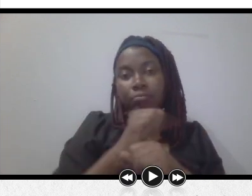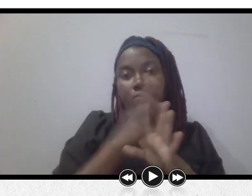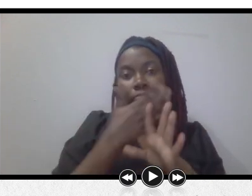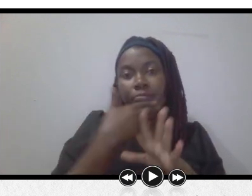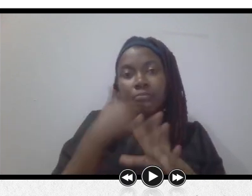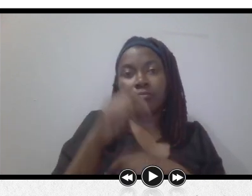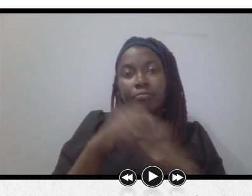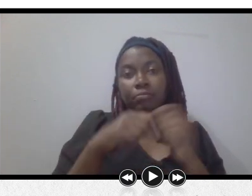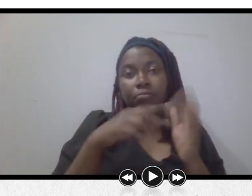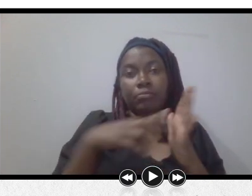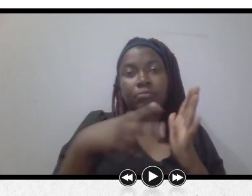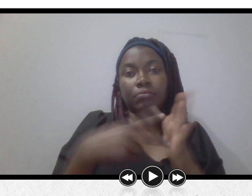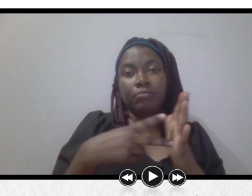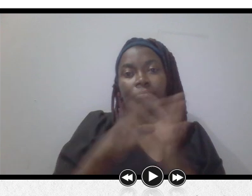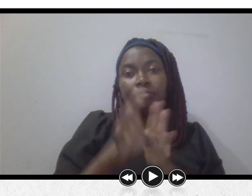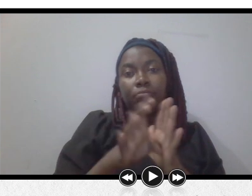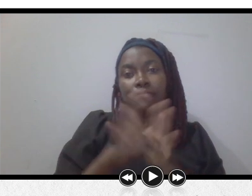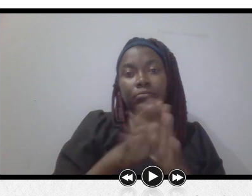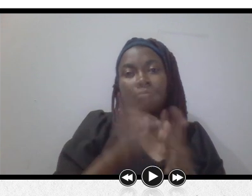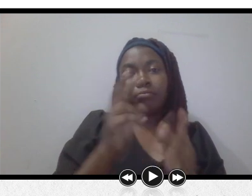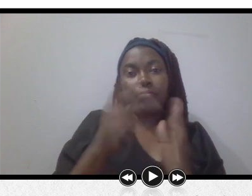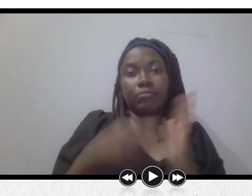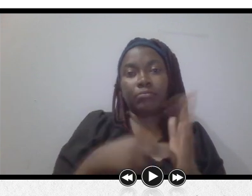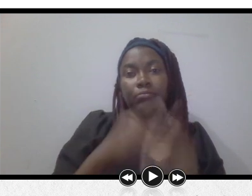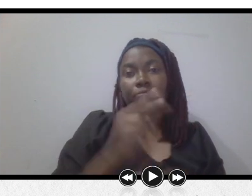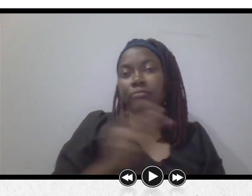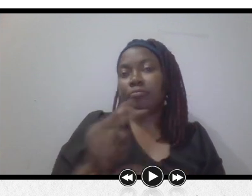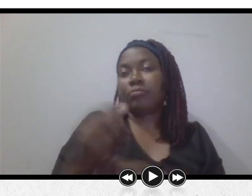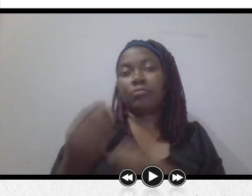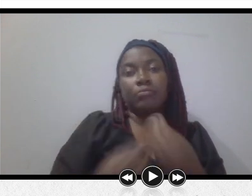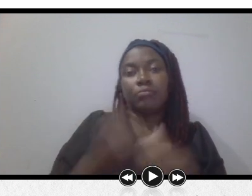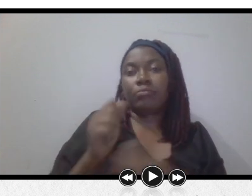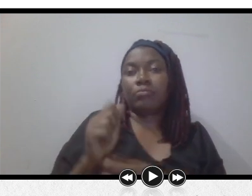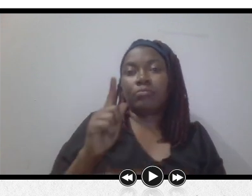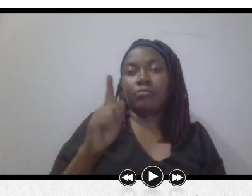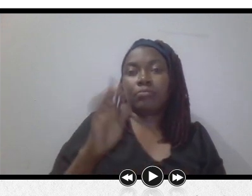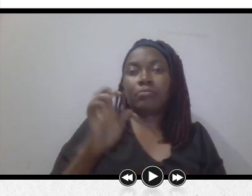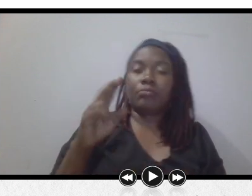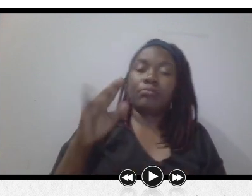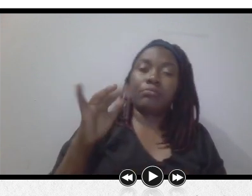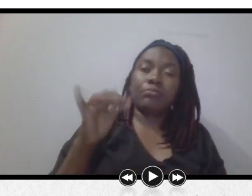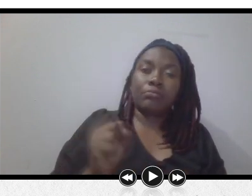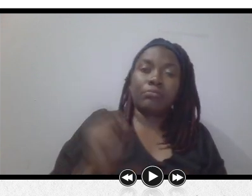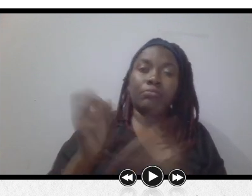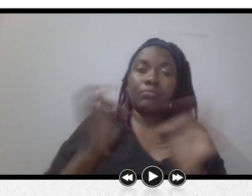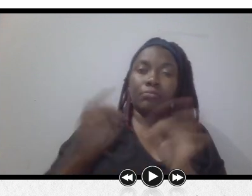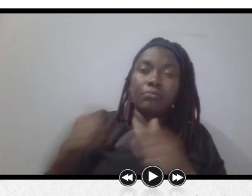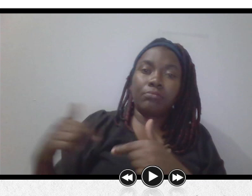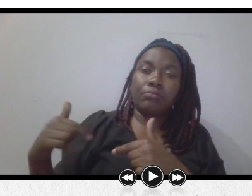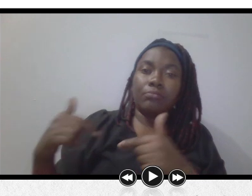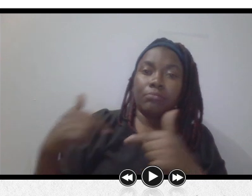que se trata aqui do conceito de regulação, como que as agências reguladoras no Brasil, elas estão se